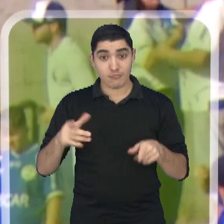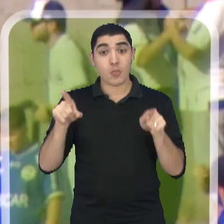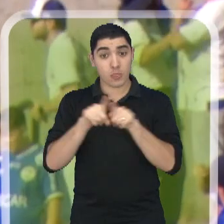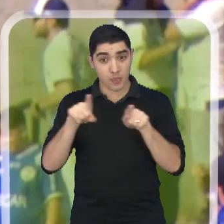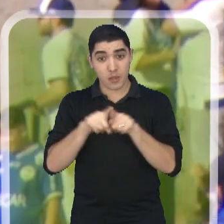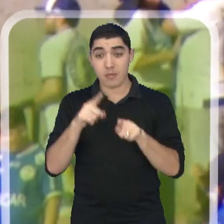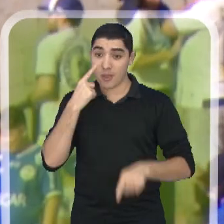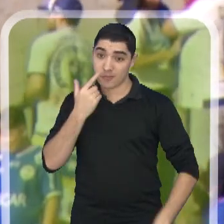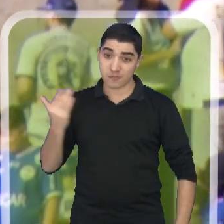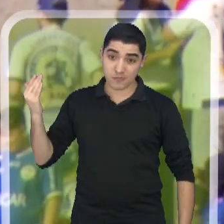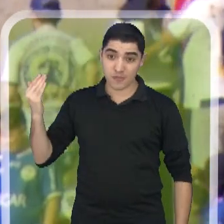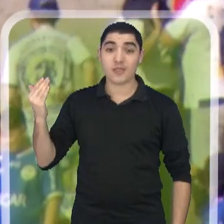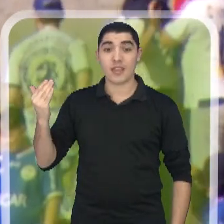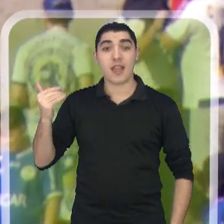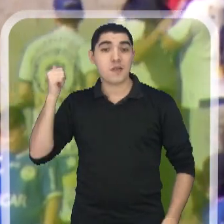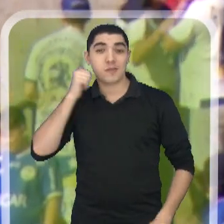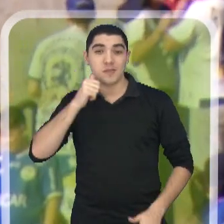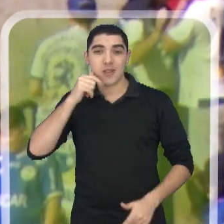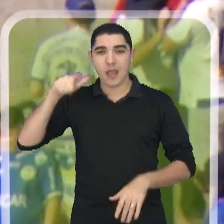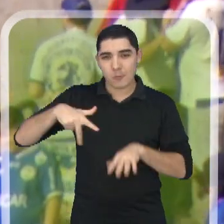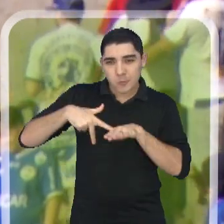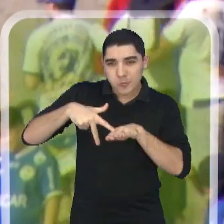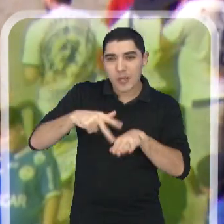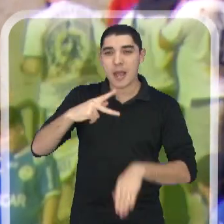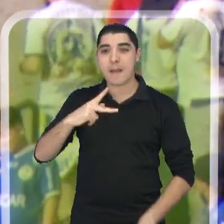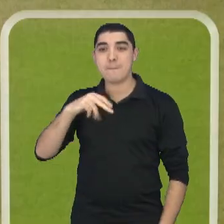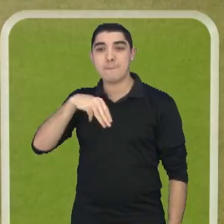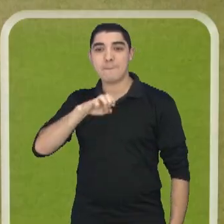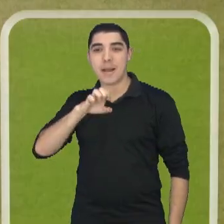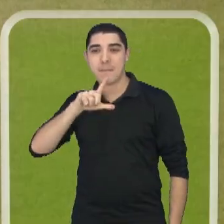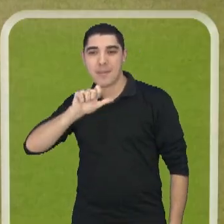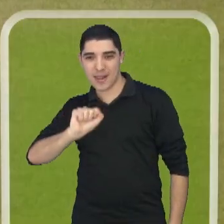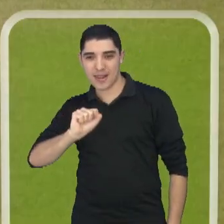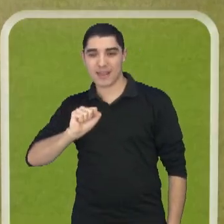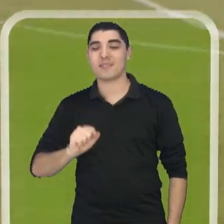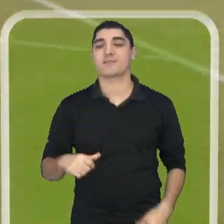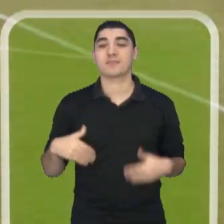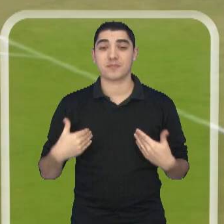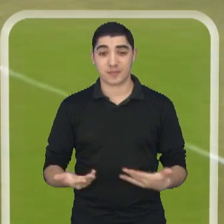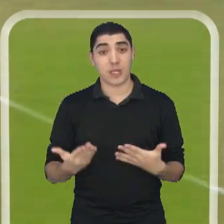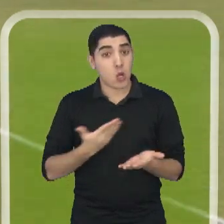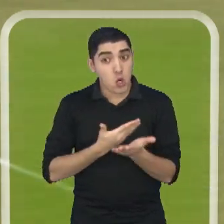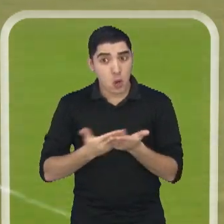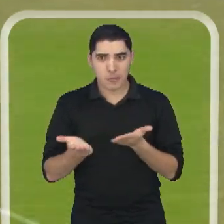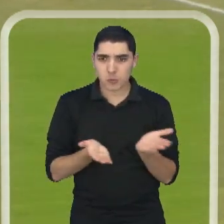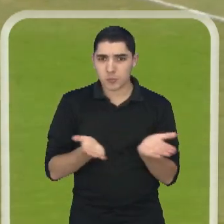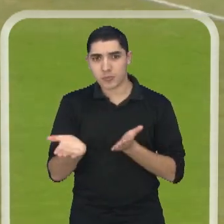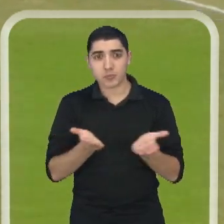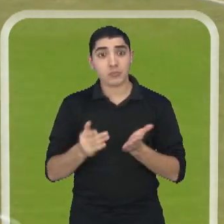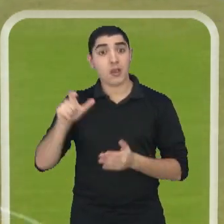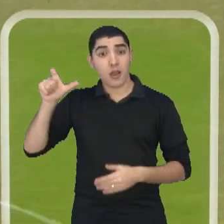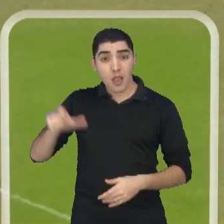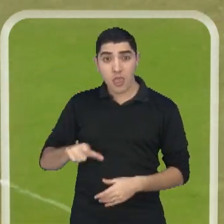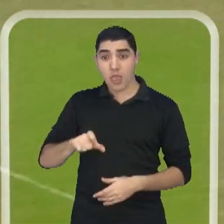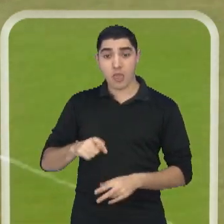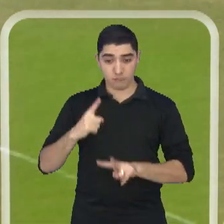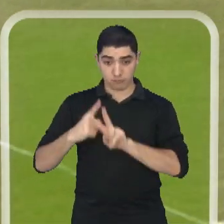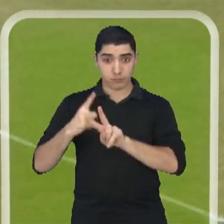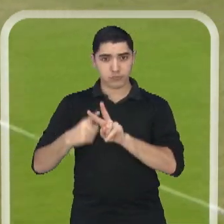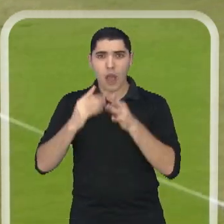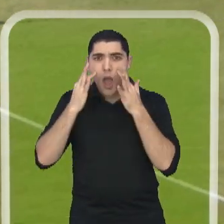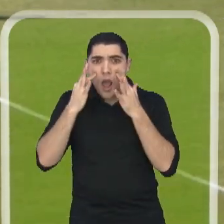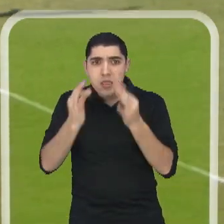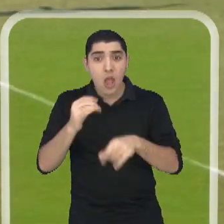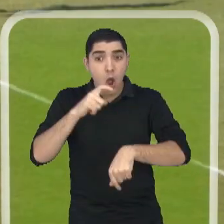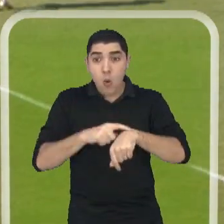inclusive, contou com o reforço da skatista Pamela Rosa. Com a bola rolando, o Capivariano começou mais aceso e logo